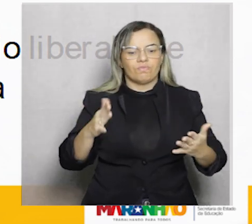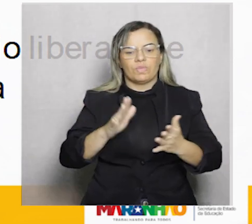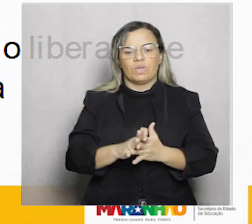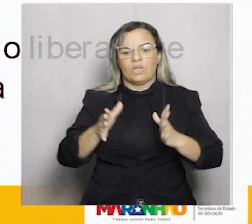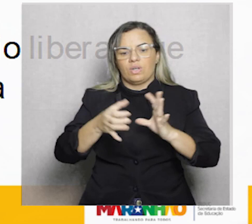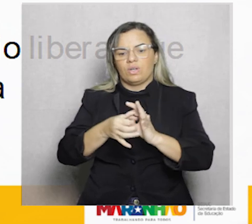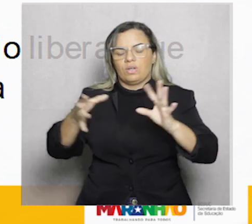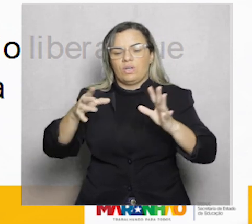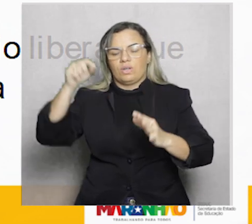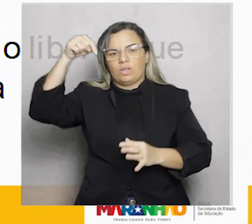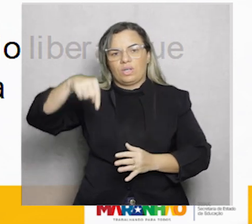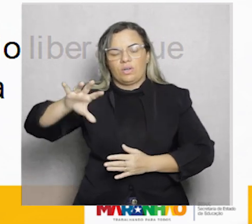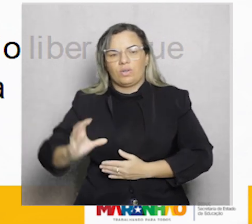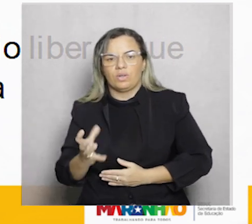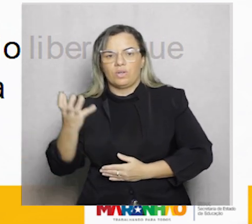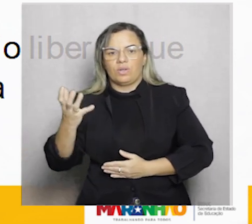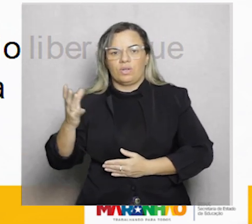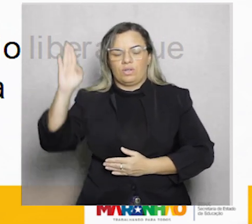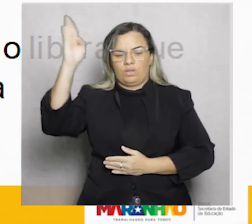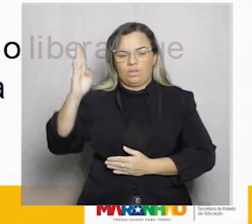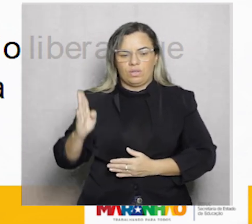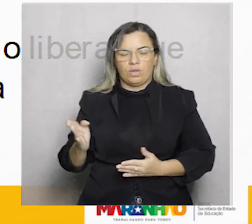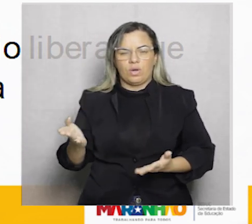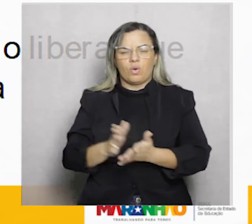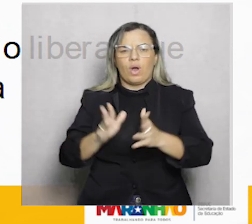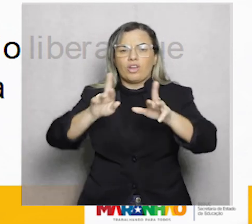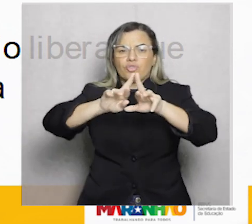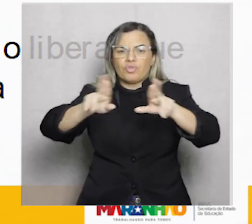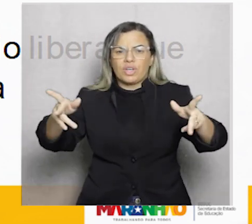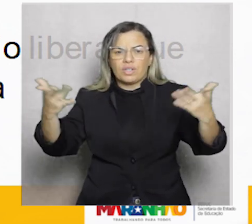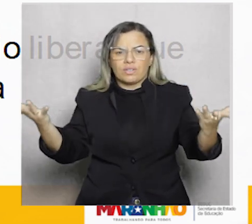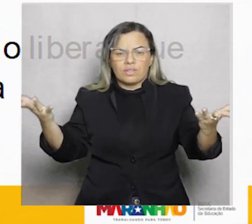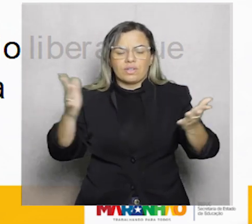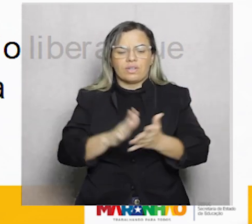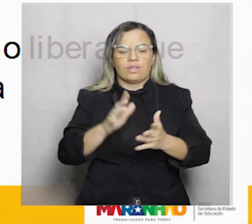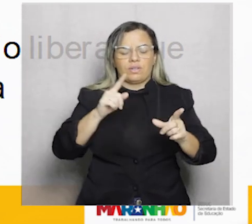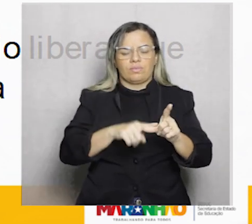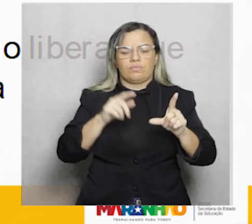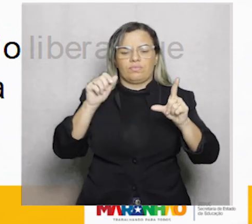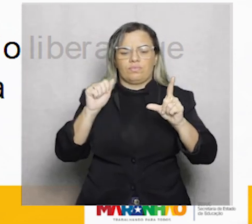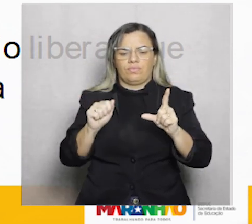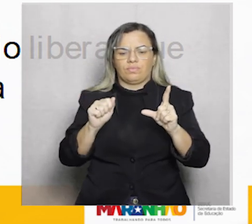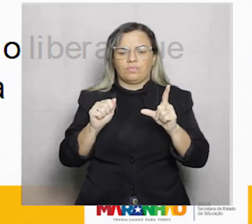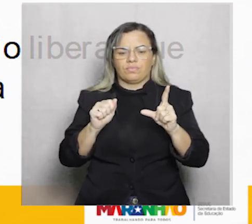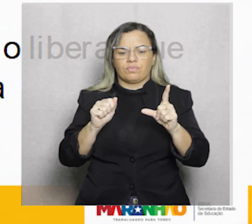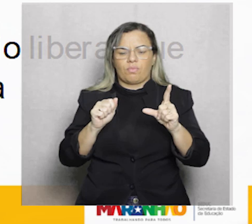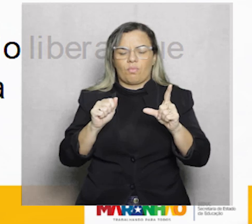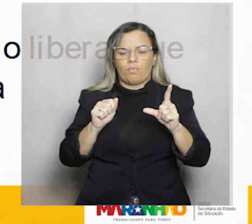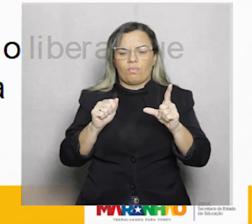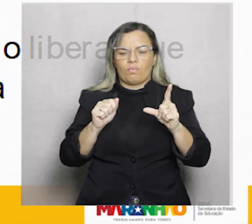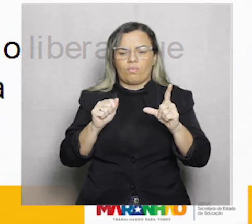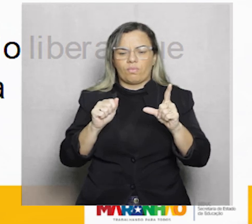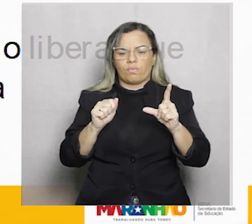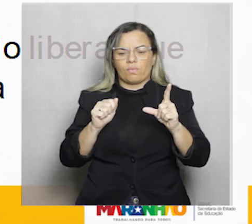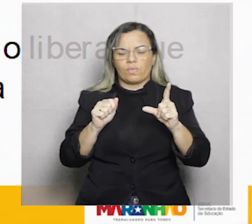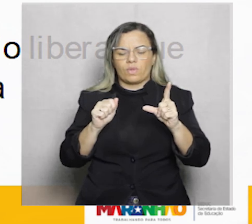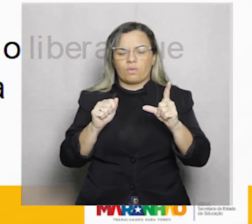libertários ocorridos no Brasil por, letra A defender a igualdade econômica,